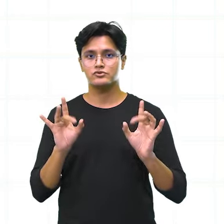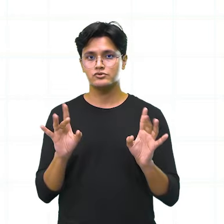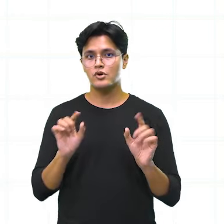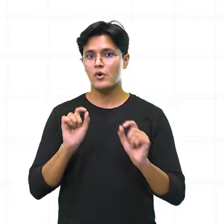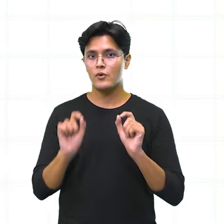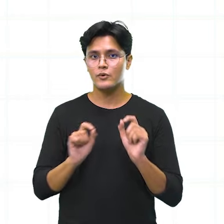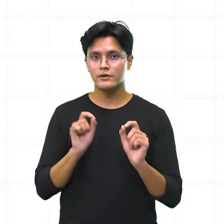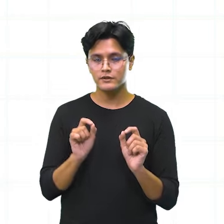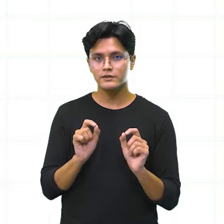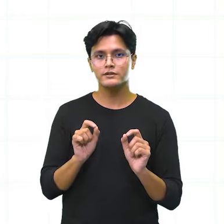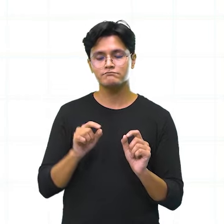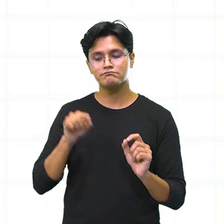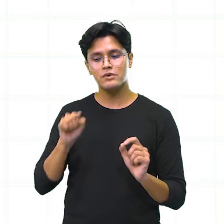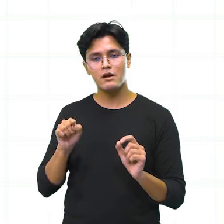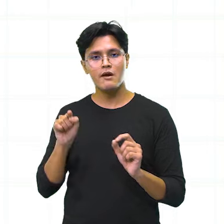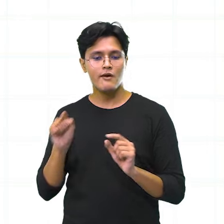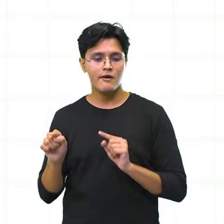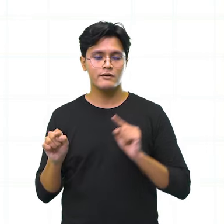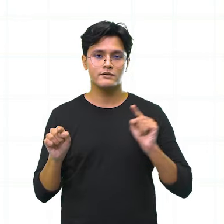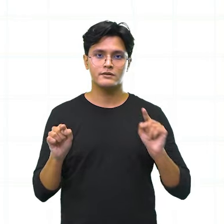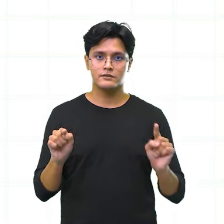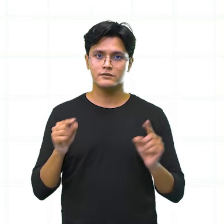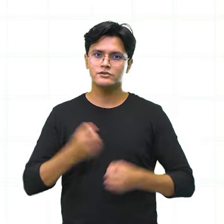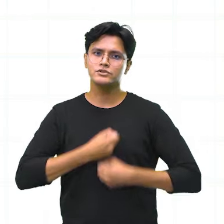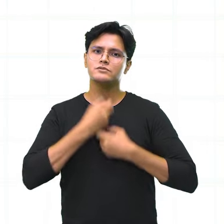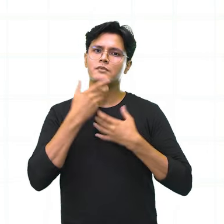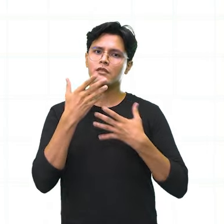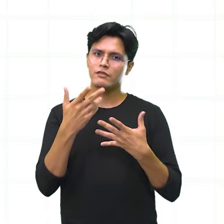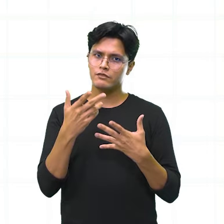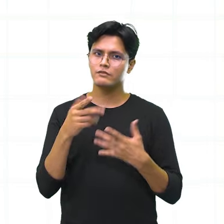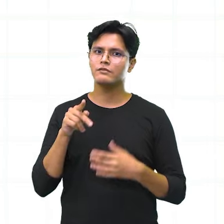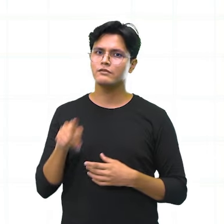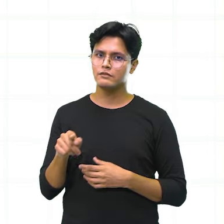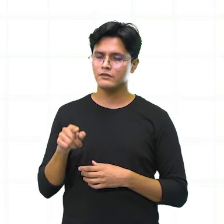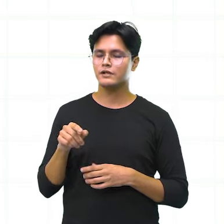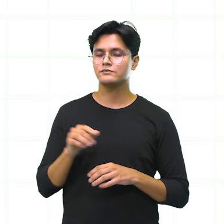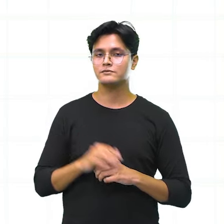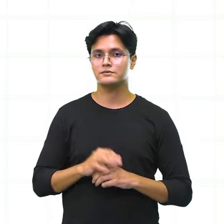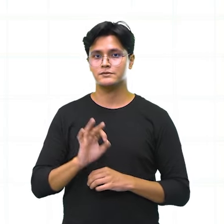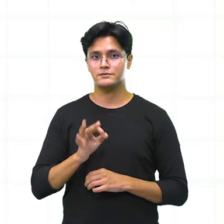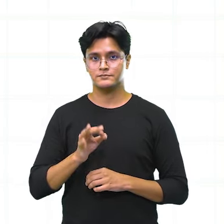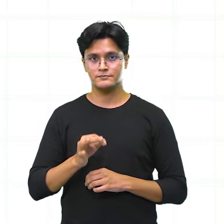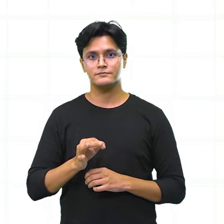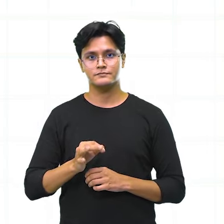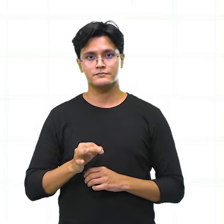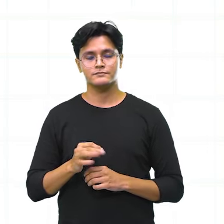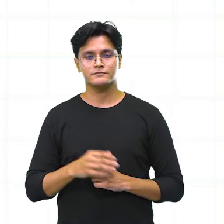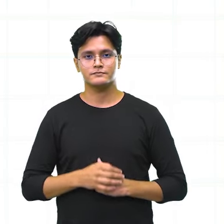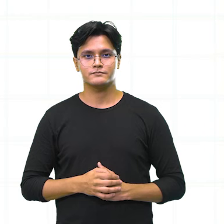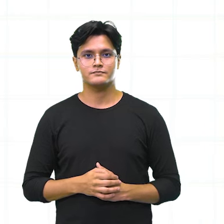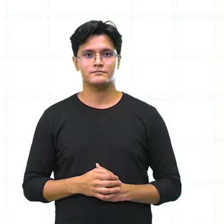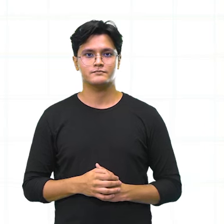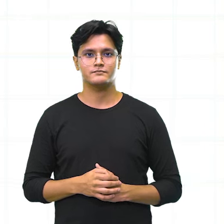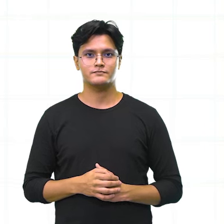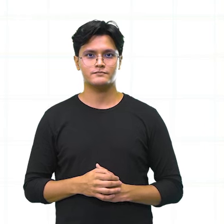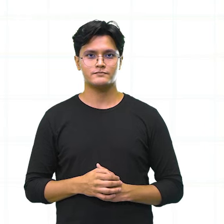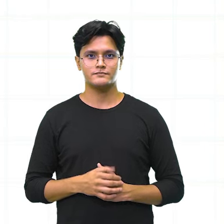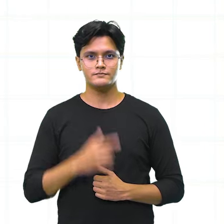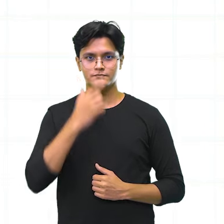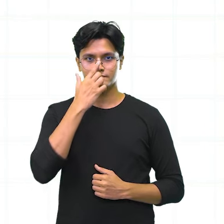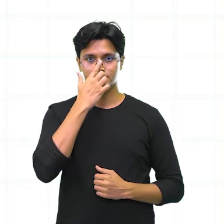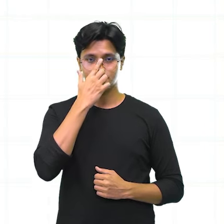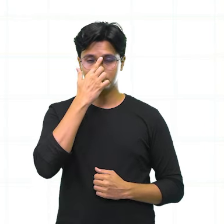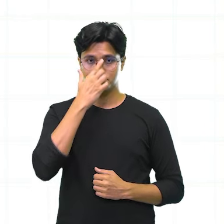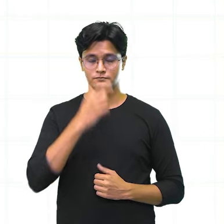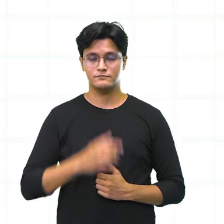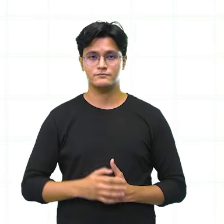eles colocando ali, expressando o que eles queriam dizer, né? Que bom que você ligou, estava morrendo de saudades de você,